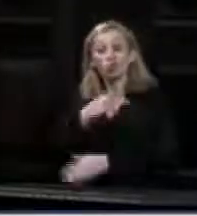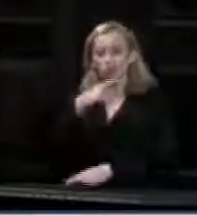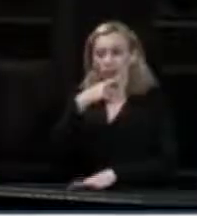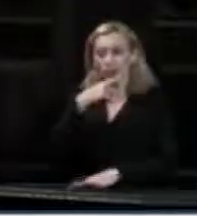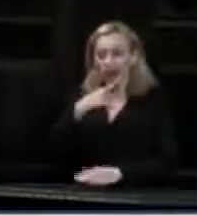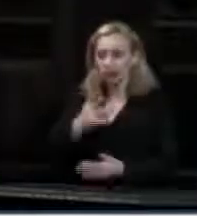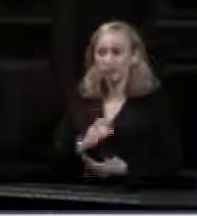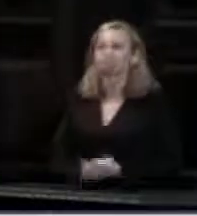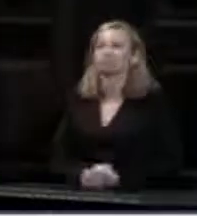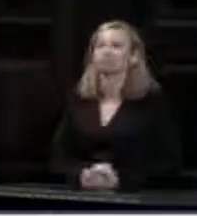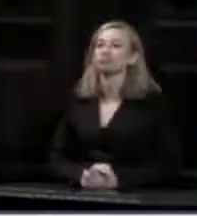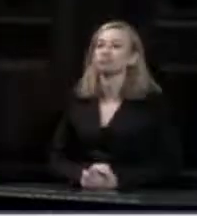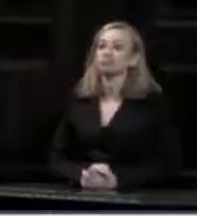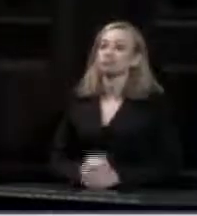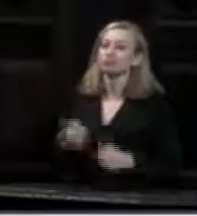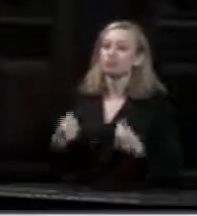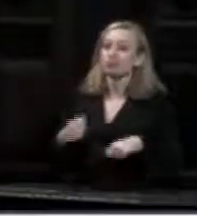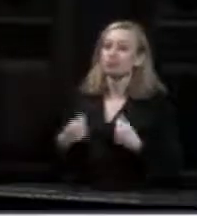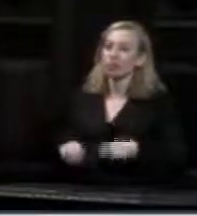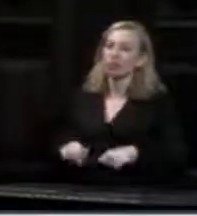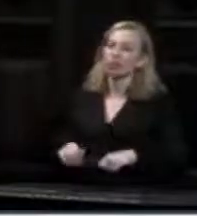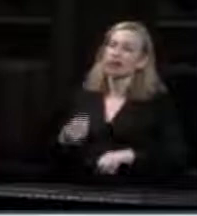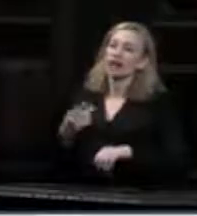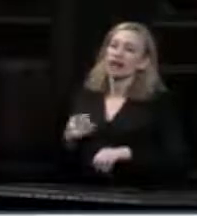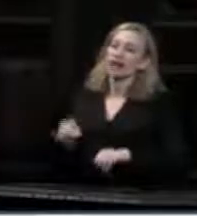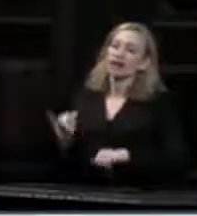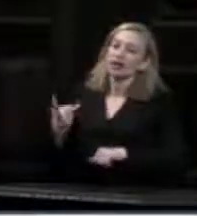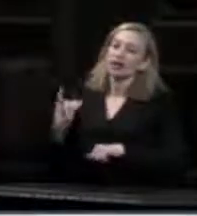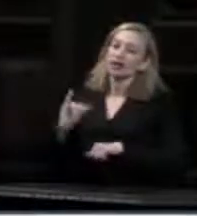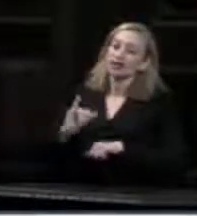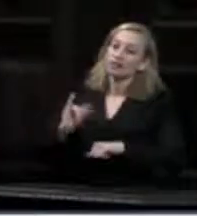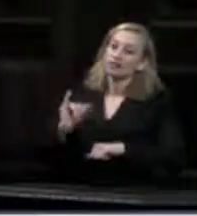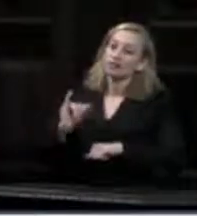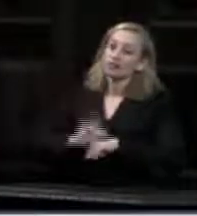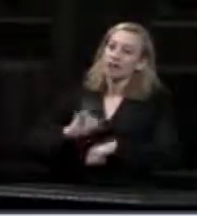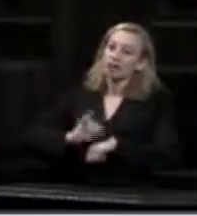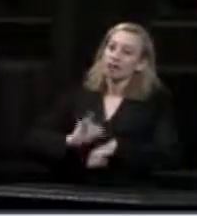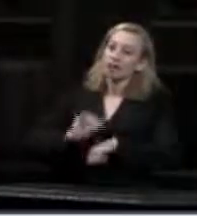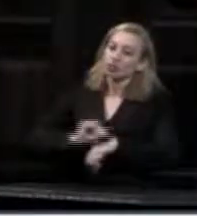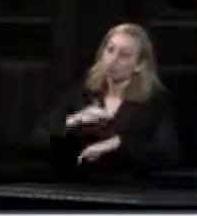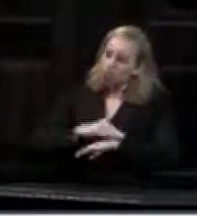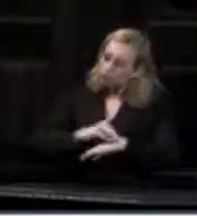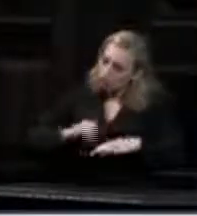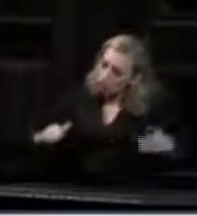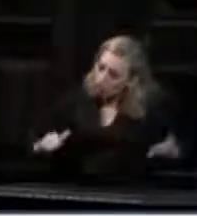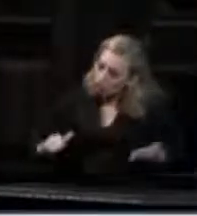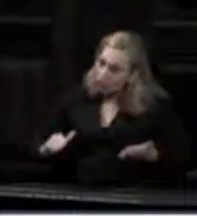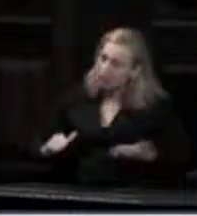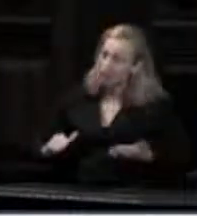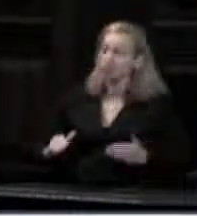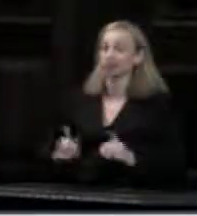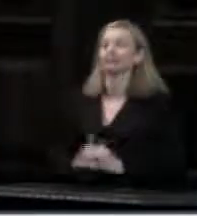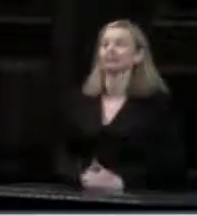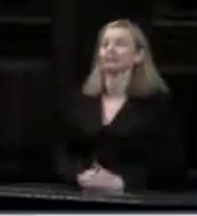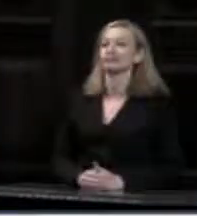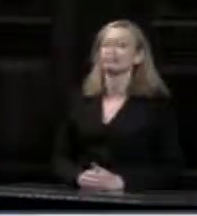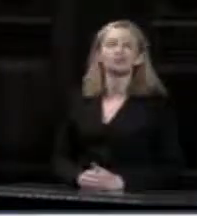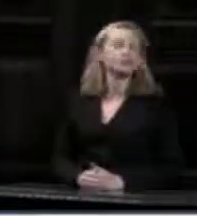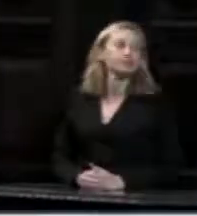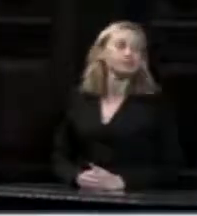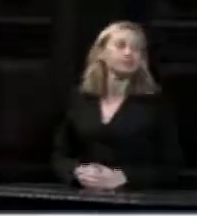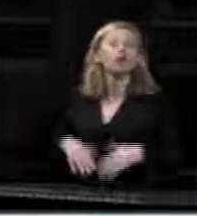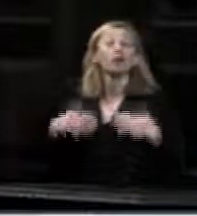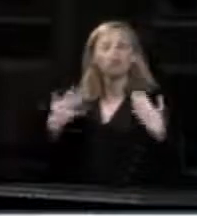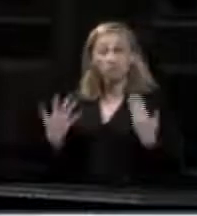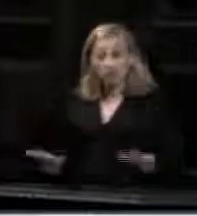ferro que vai precisar ser arrombada a pontapé então